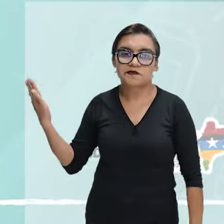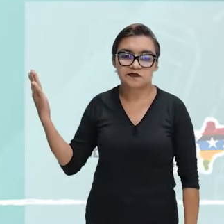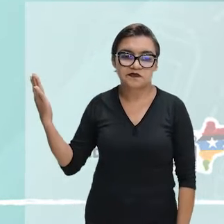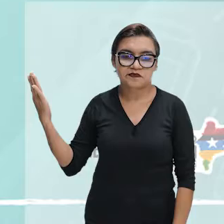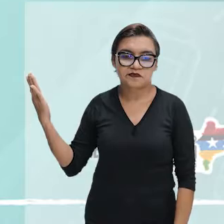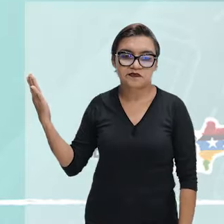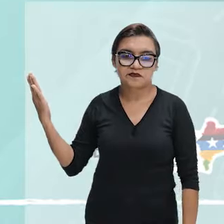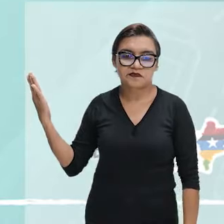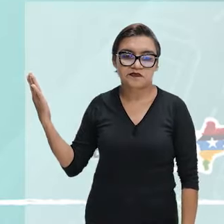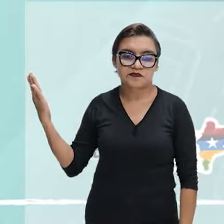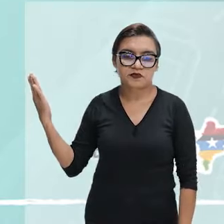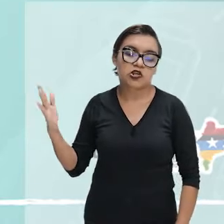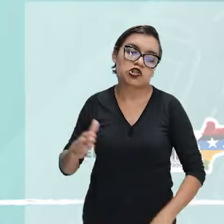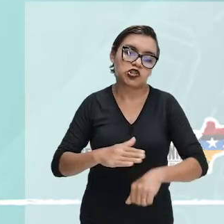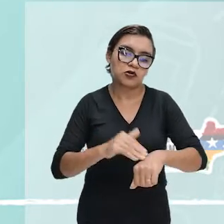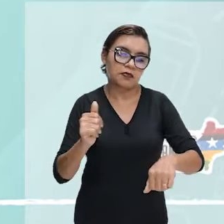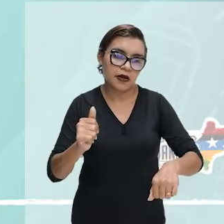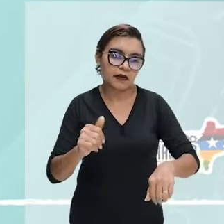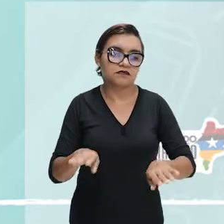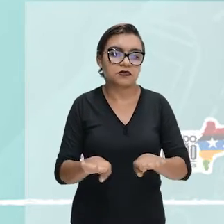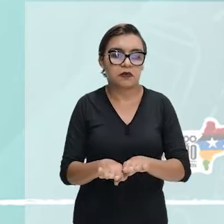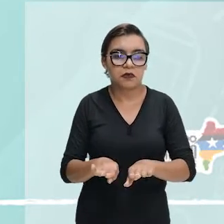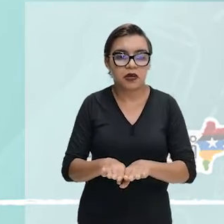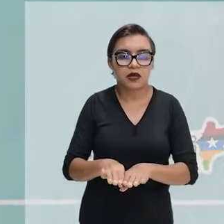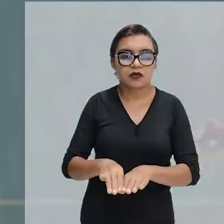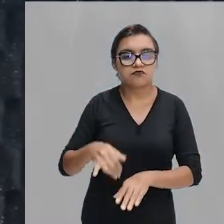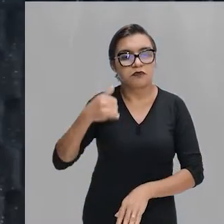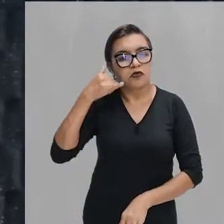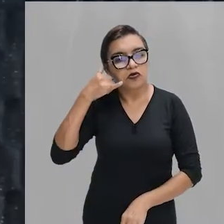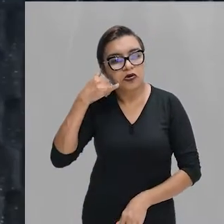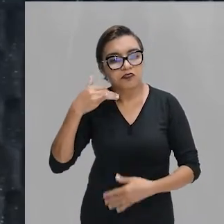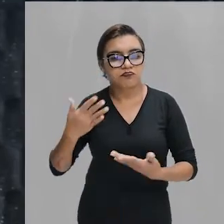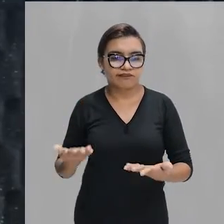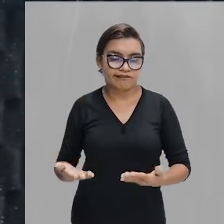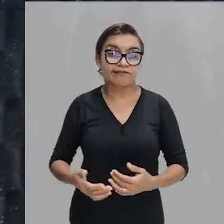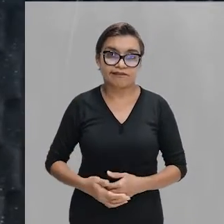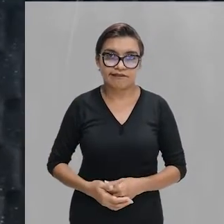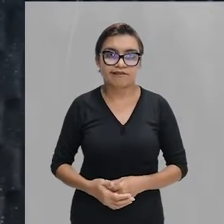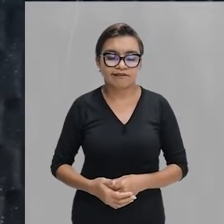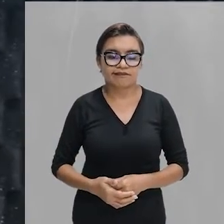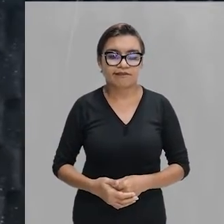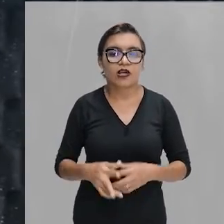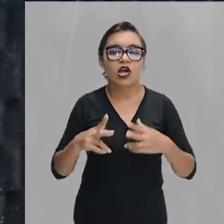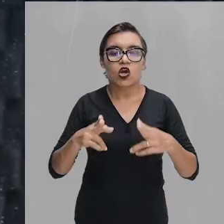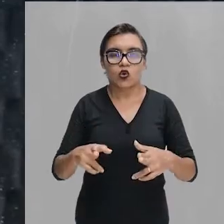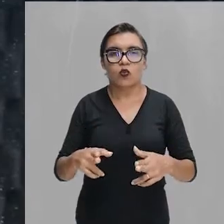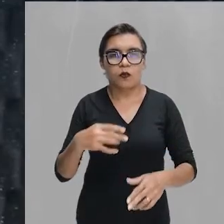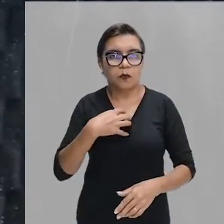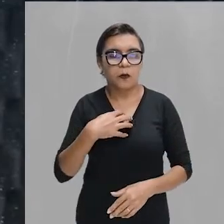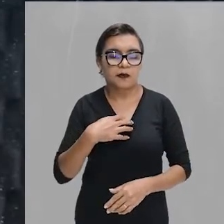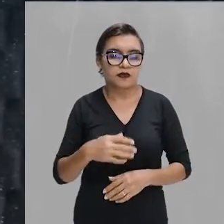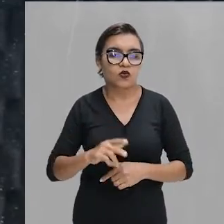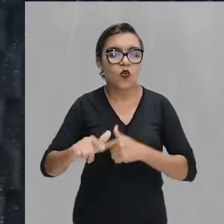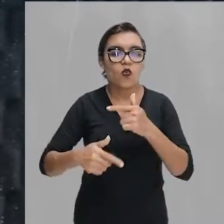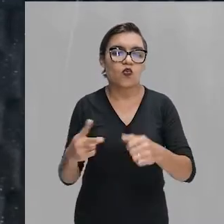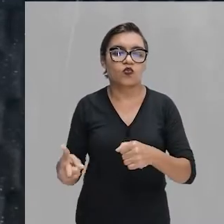alguém, chamar. Outros casos, tá? Esses aqui são outros casos nessa mesma situação de outros